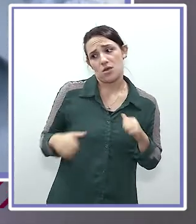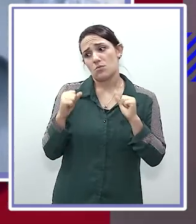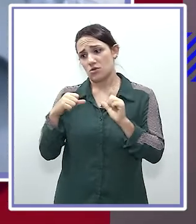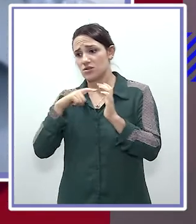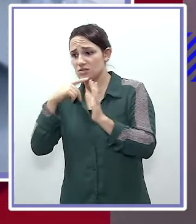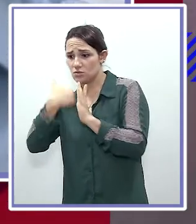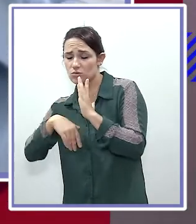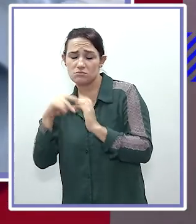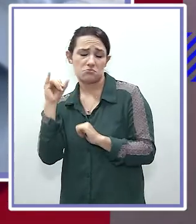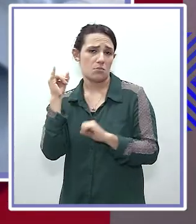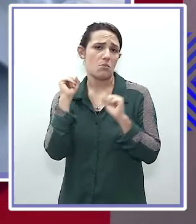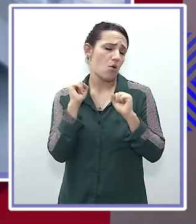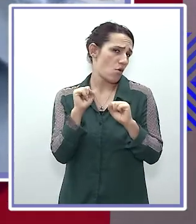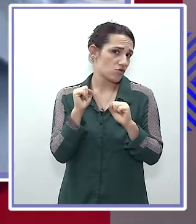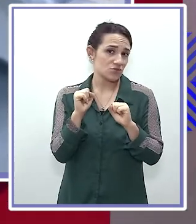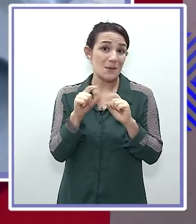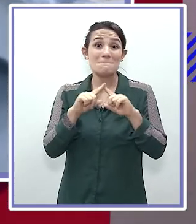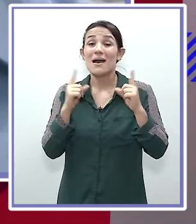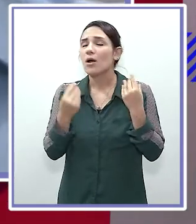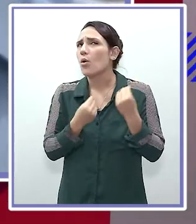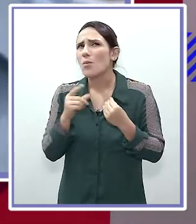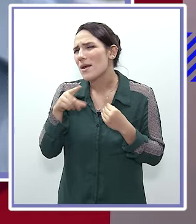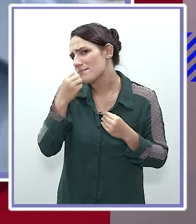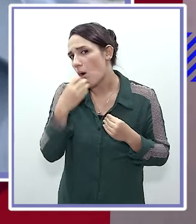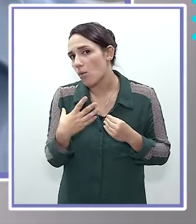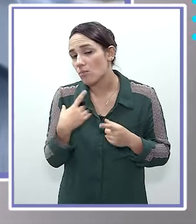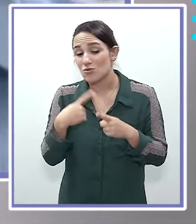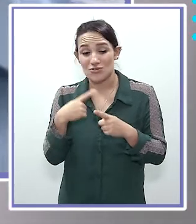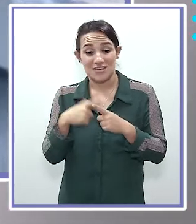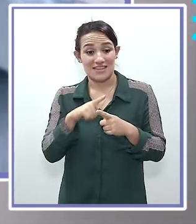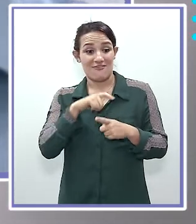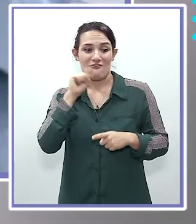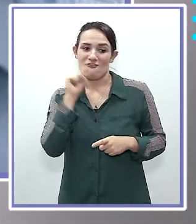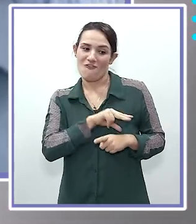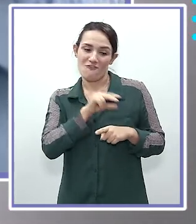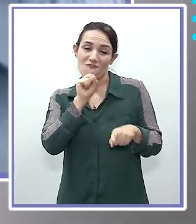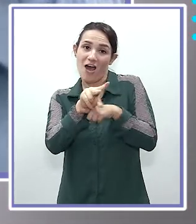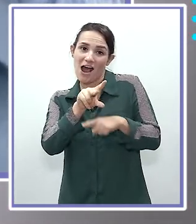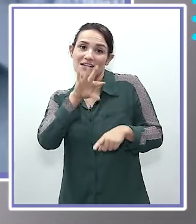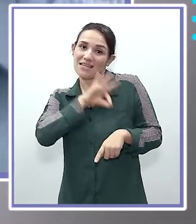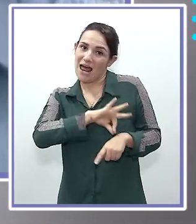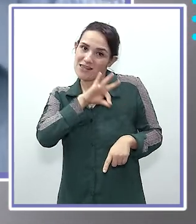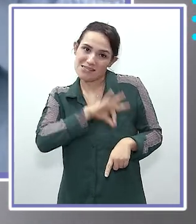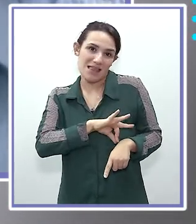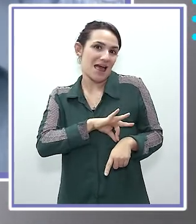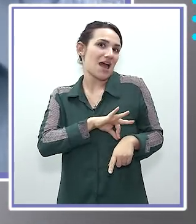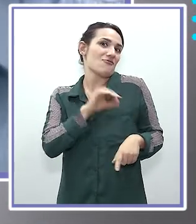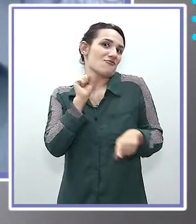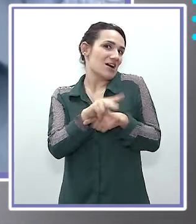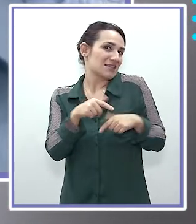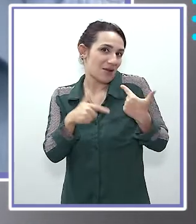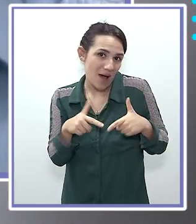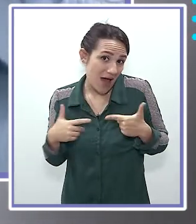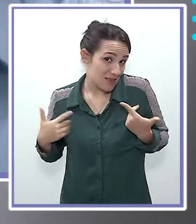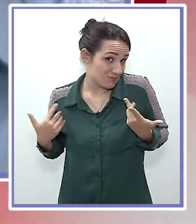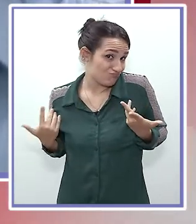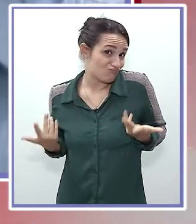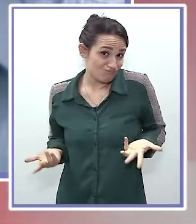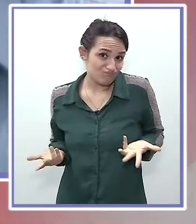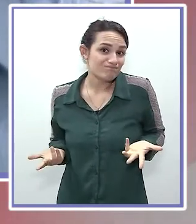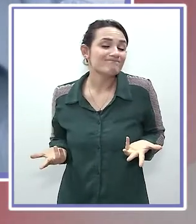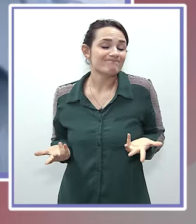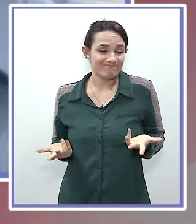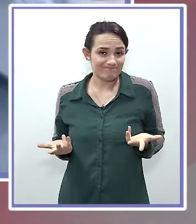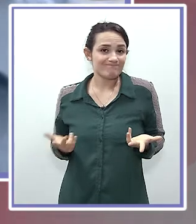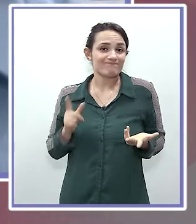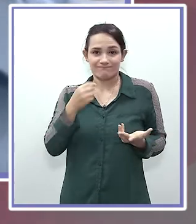impacto dela para o estado, qual que vai ser? Vai ser emprego, né? Vai ser todo o impacto que qualquer indústria vem. Agora, em termos